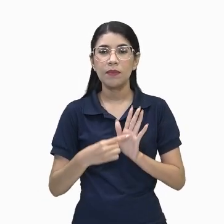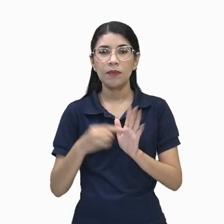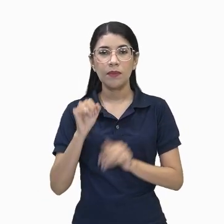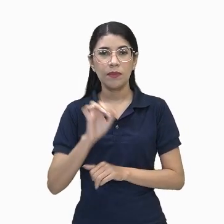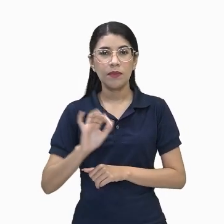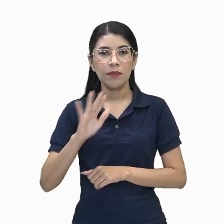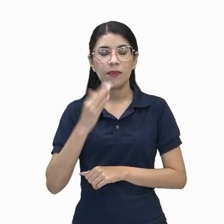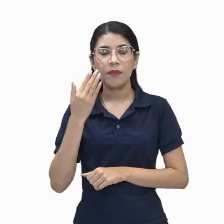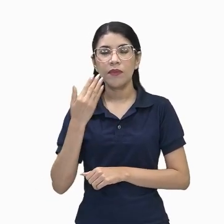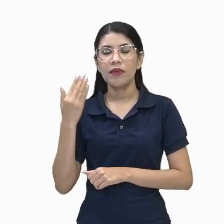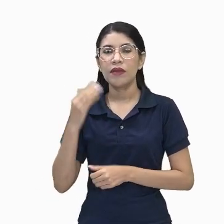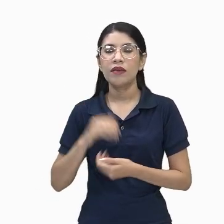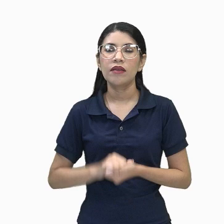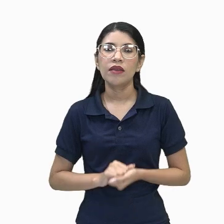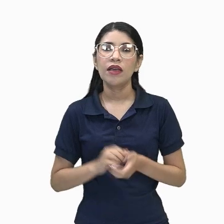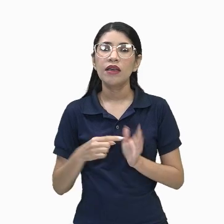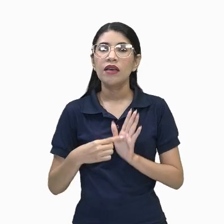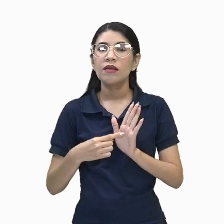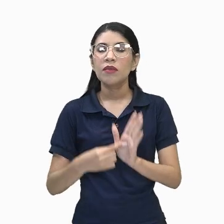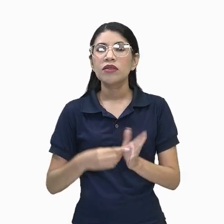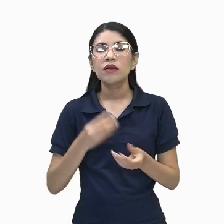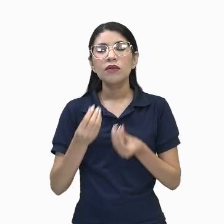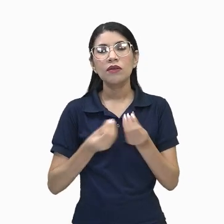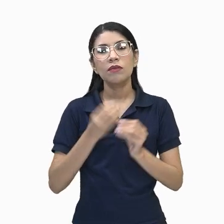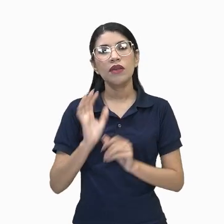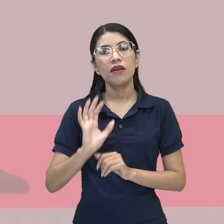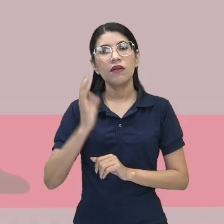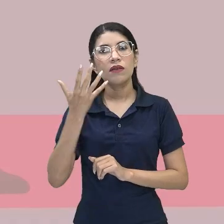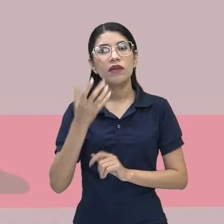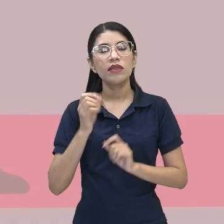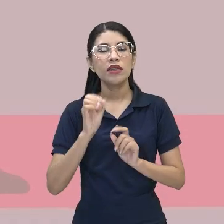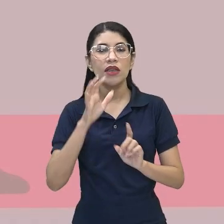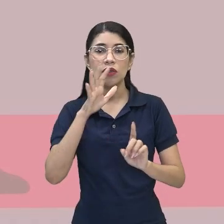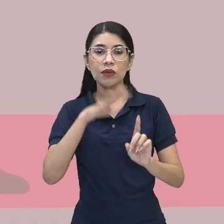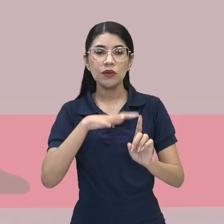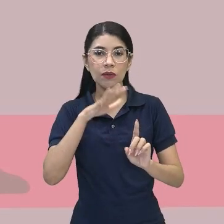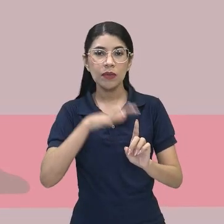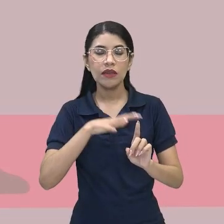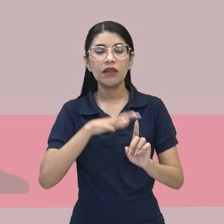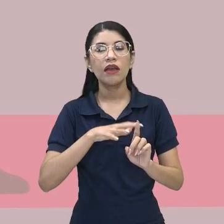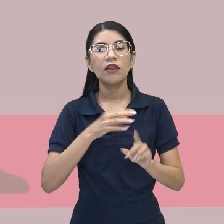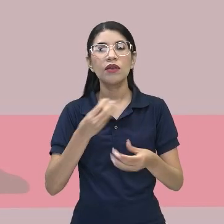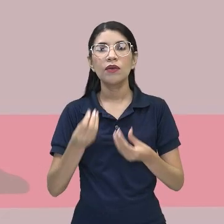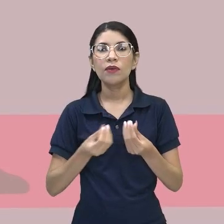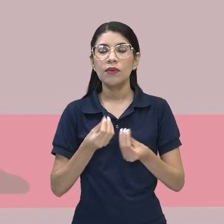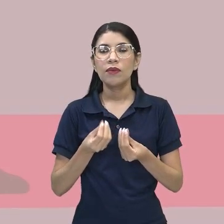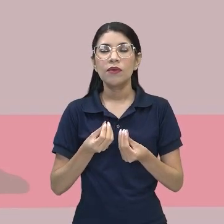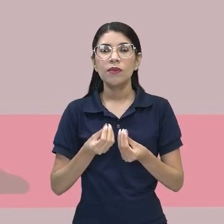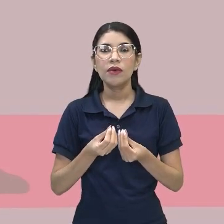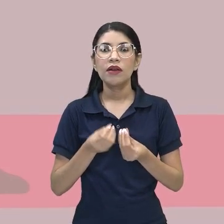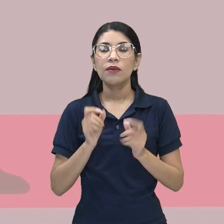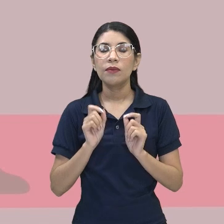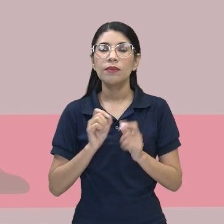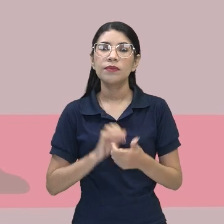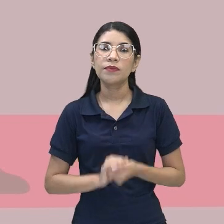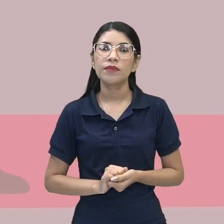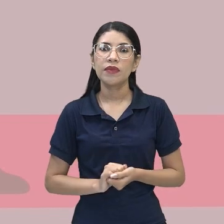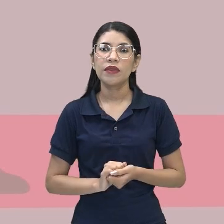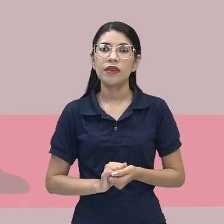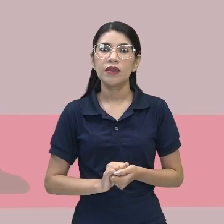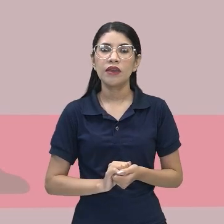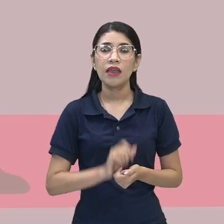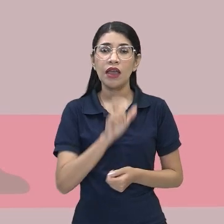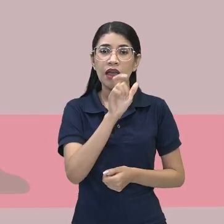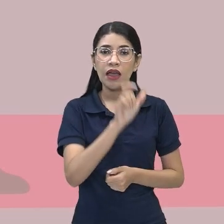que basicamente vai nos mostrar como aconteciam as chamadas homenagens, onde um senhor